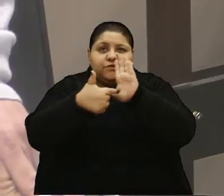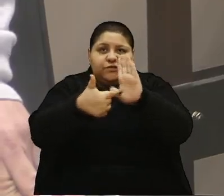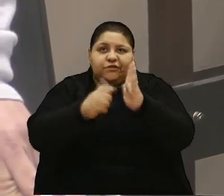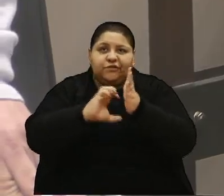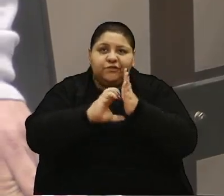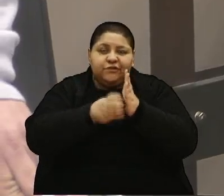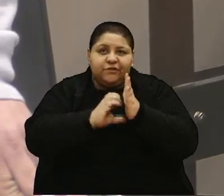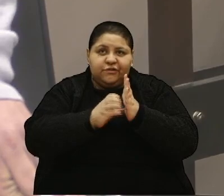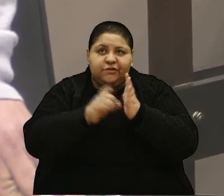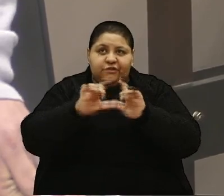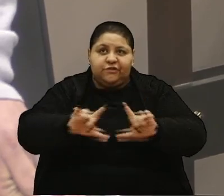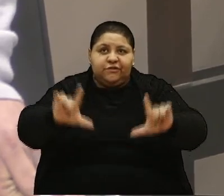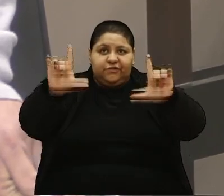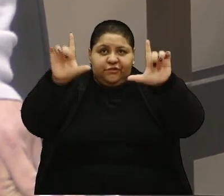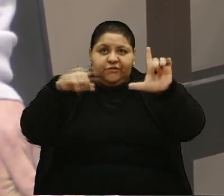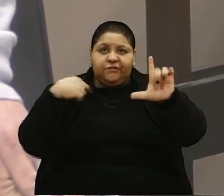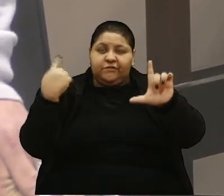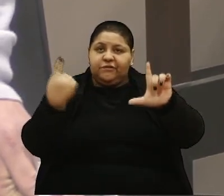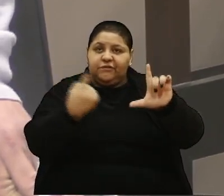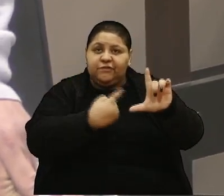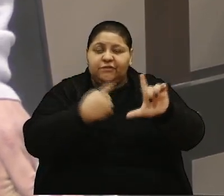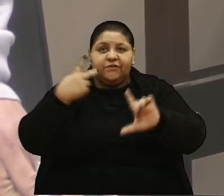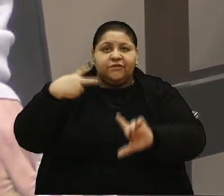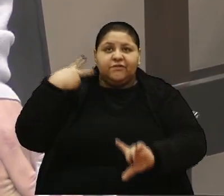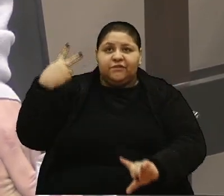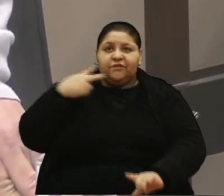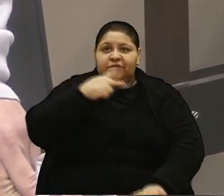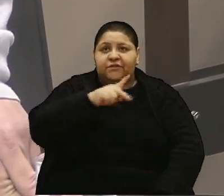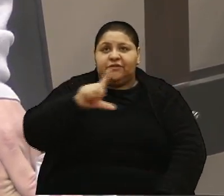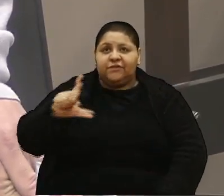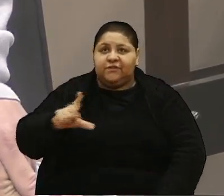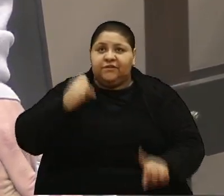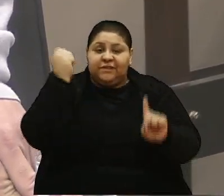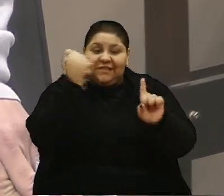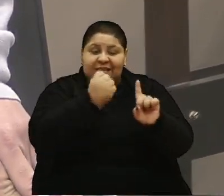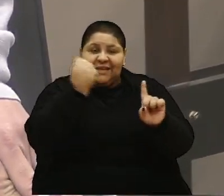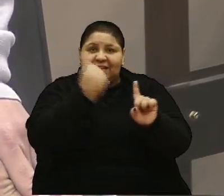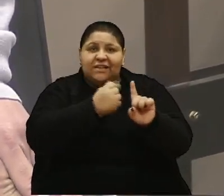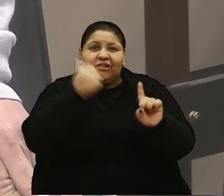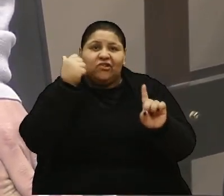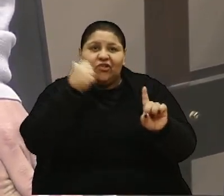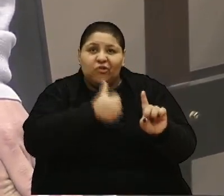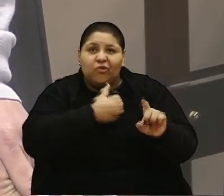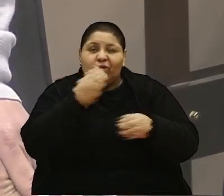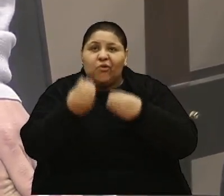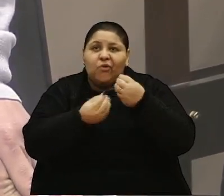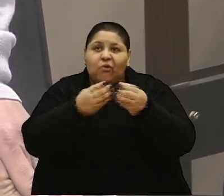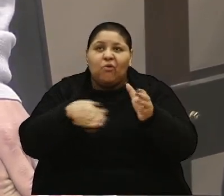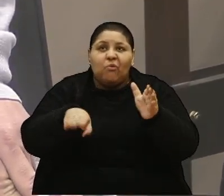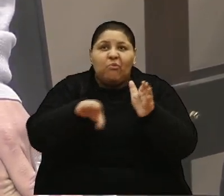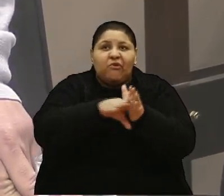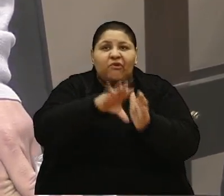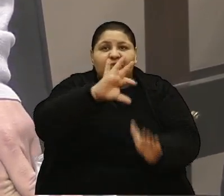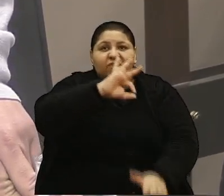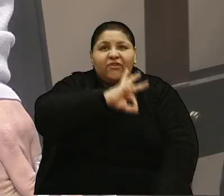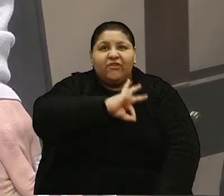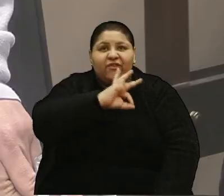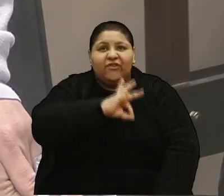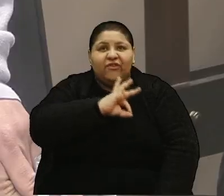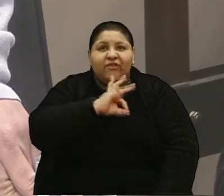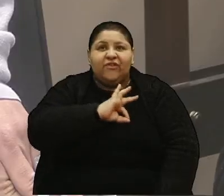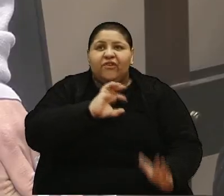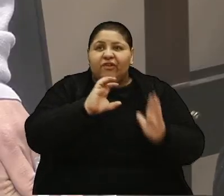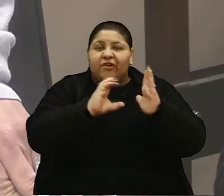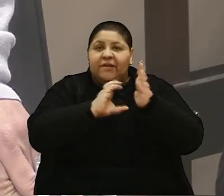aqui nessa tela aqui para nós, dos vereadores do PL que agridem as mulheres ali, como chegaram, como a polícia chegou nesse consenso de